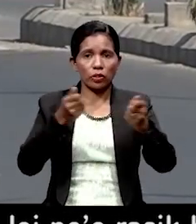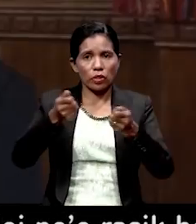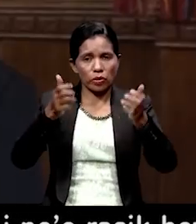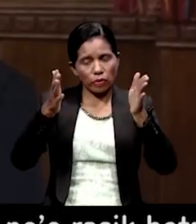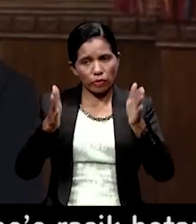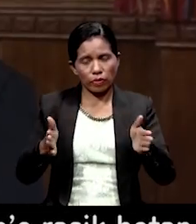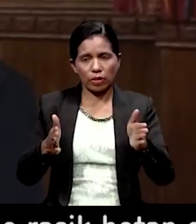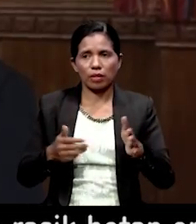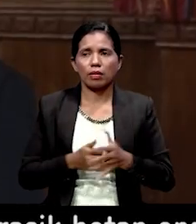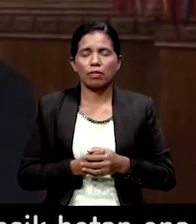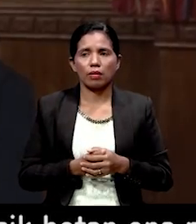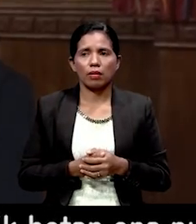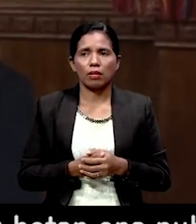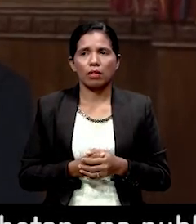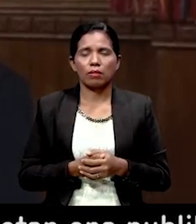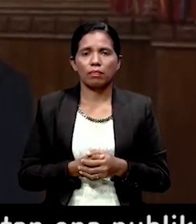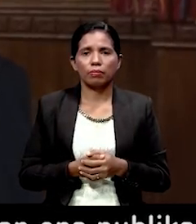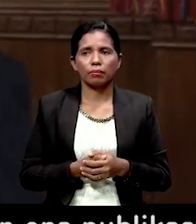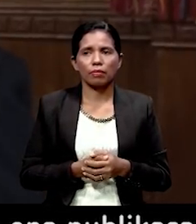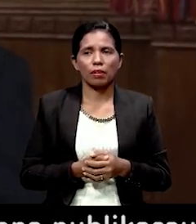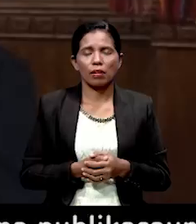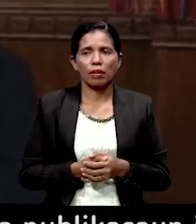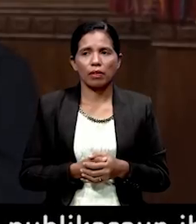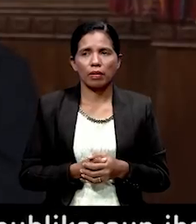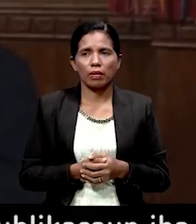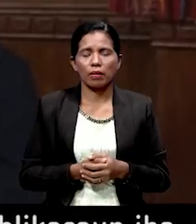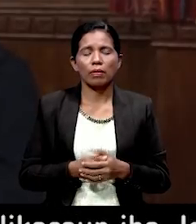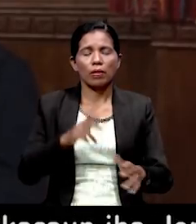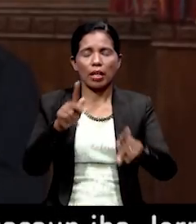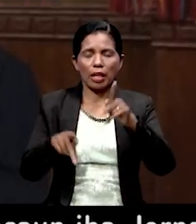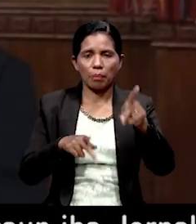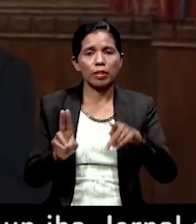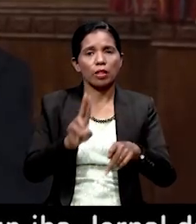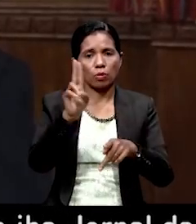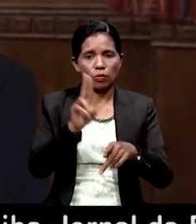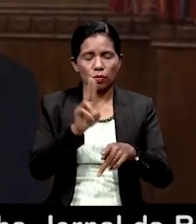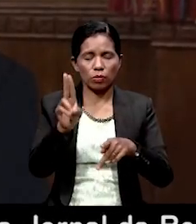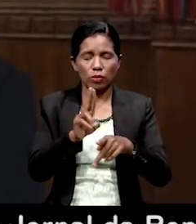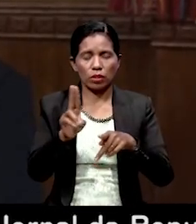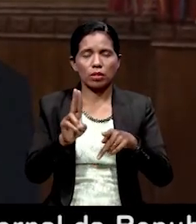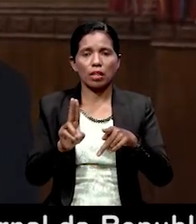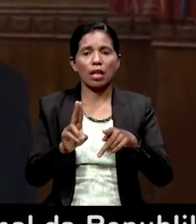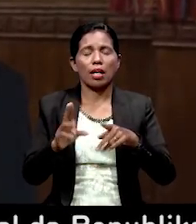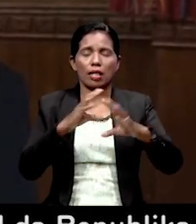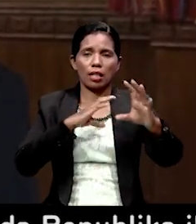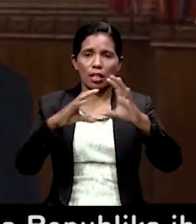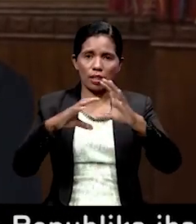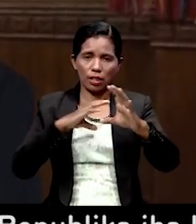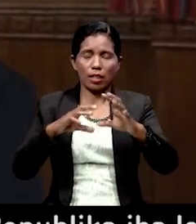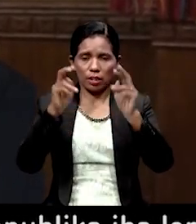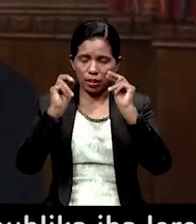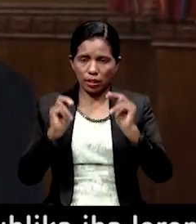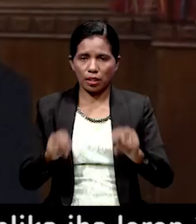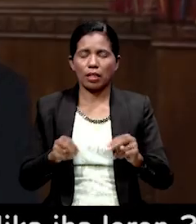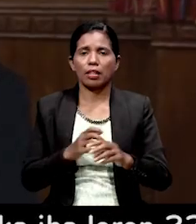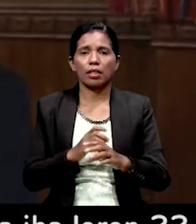ca ajudante, no passageiro sira, tem que lori